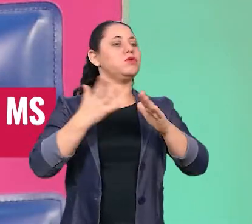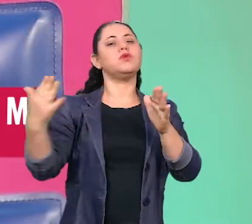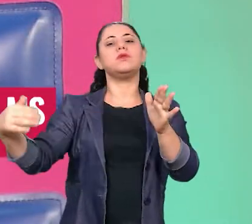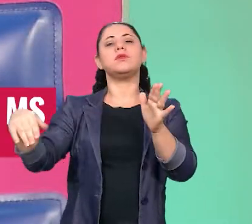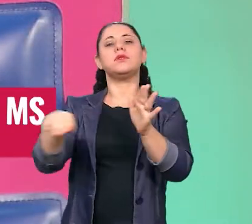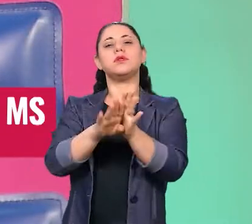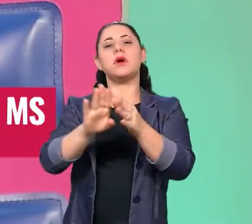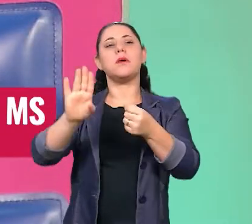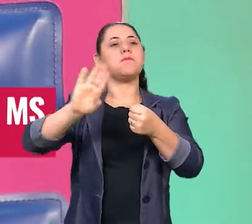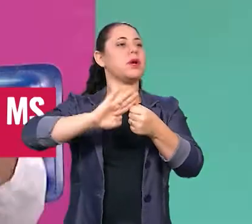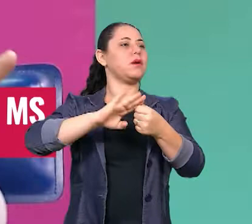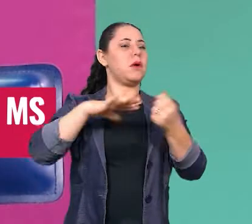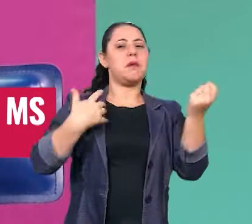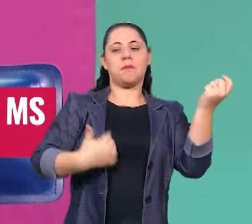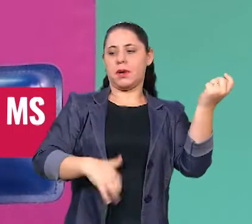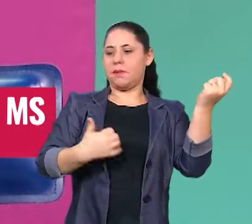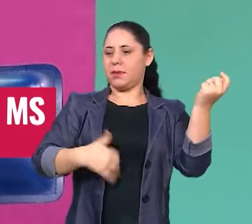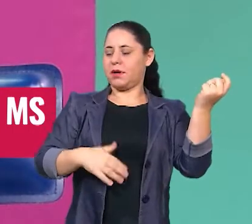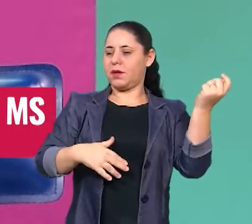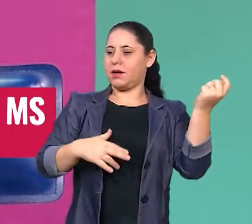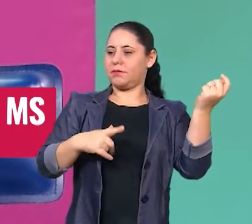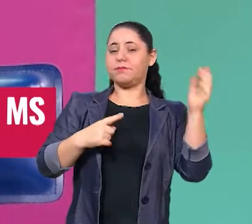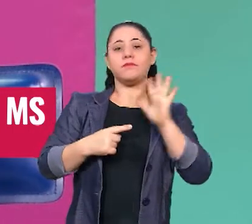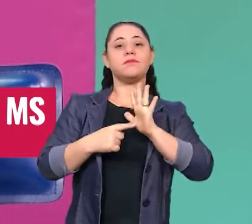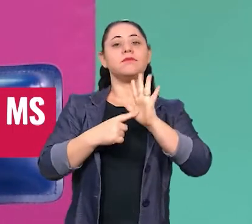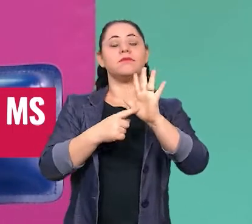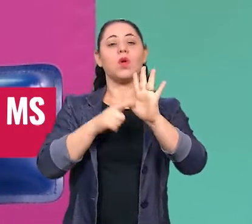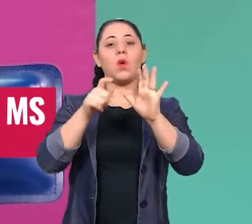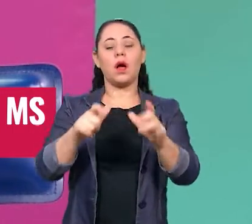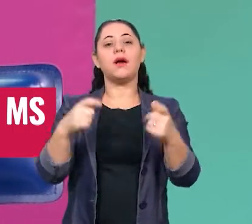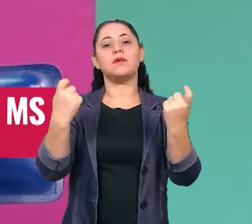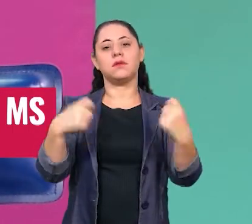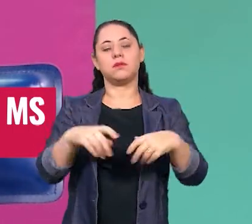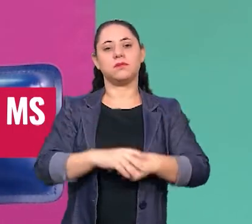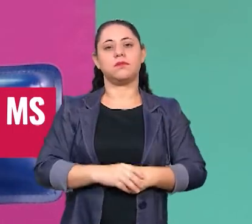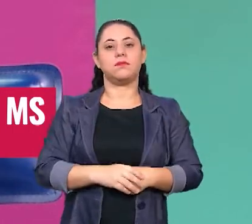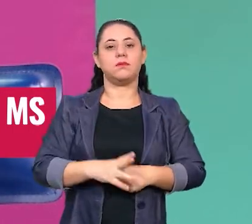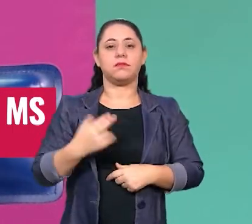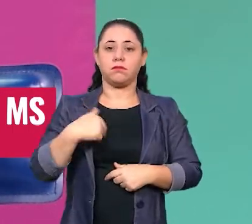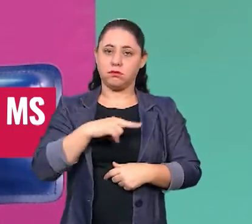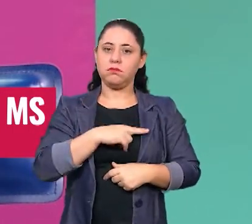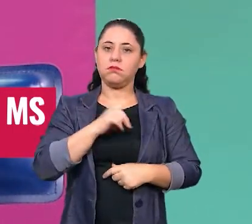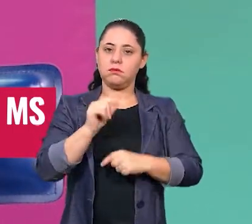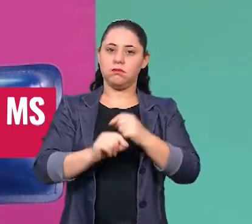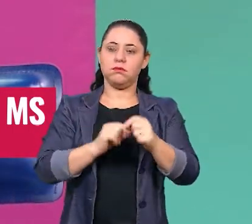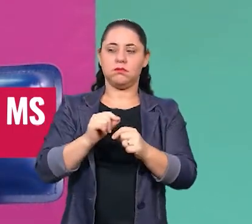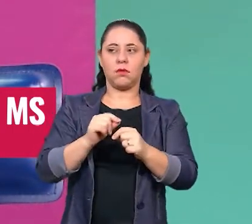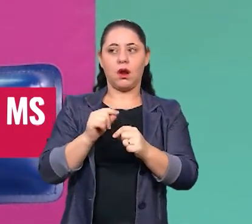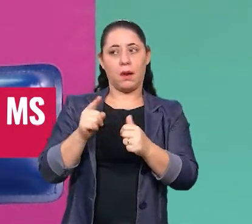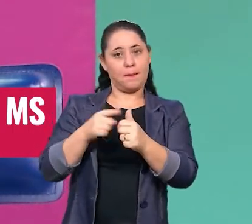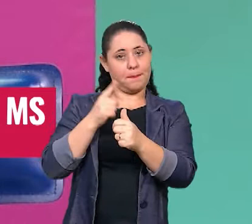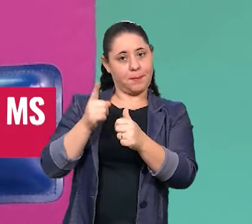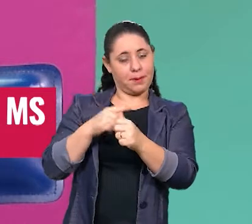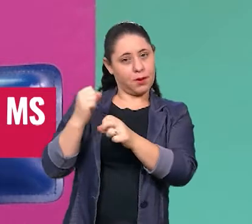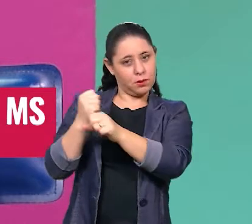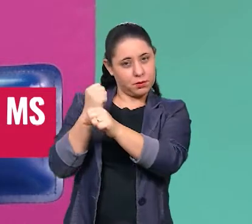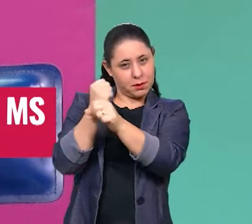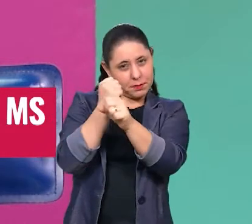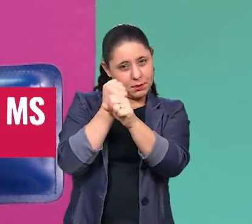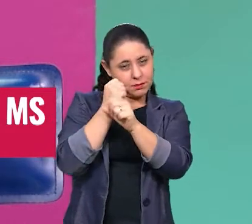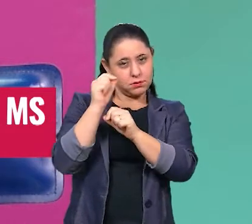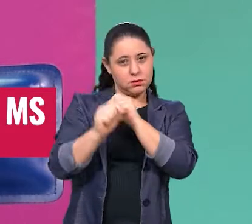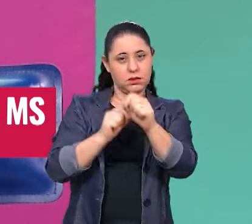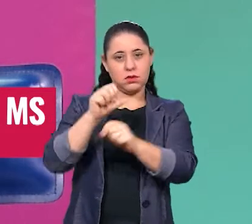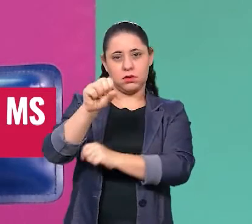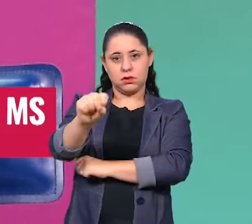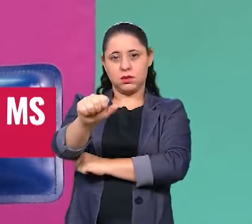no bairro e vem com violão e pede o espaço para se apresentar. Então isso para a gente, assim, veio de lá, dessa primeira construção,